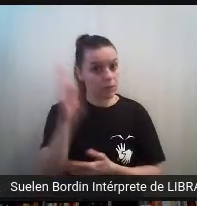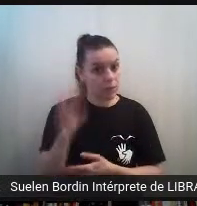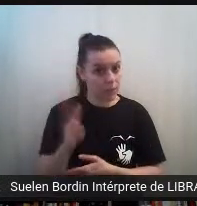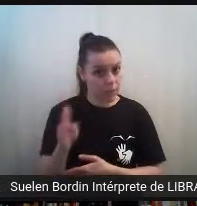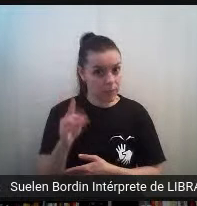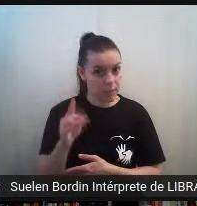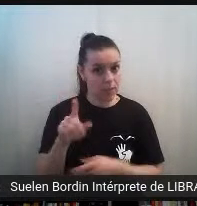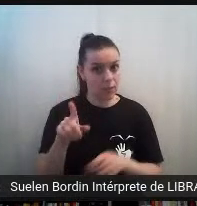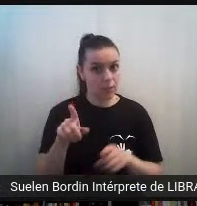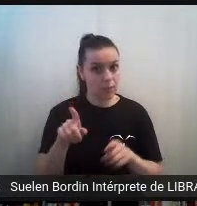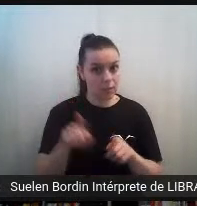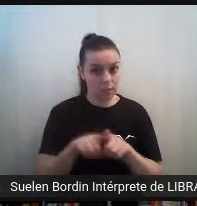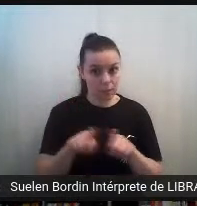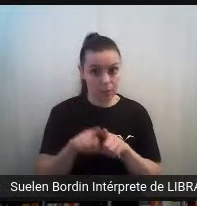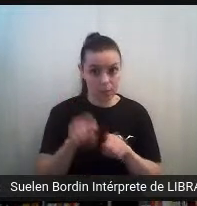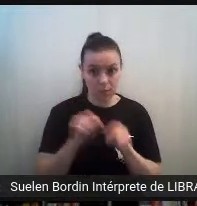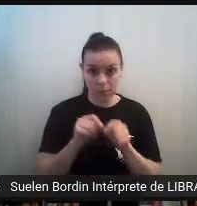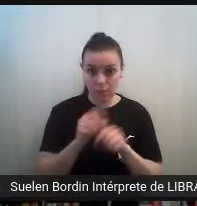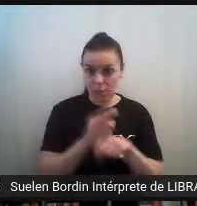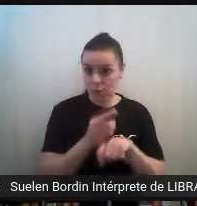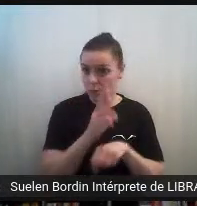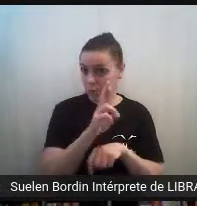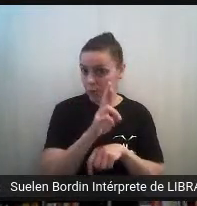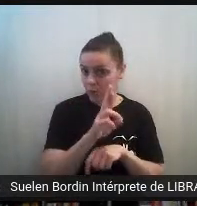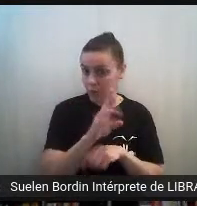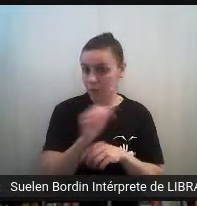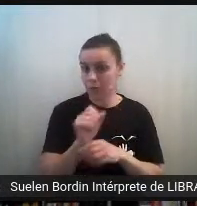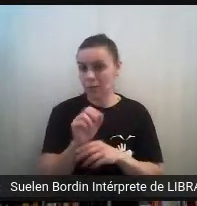entre as instituições?